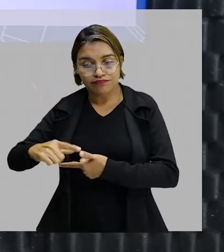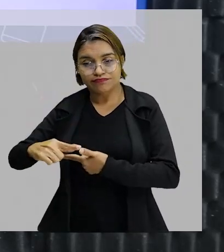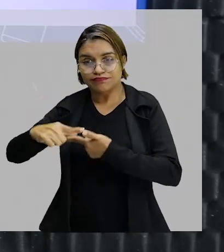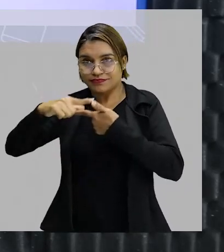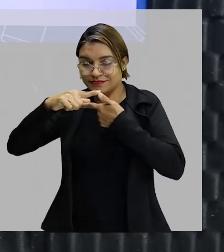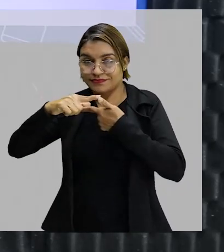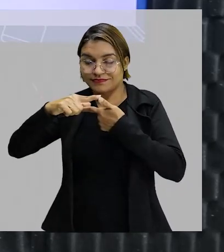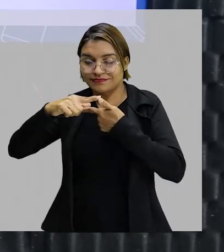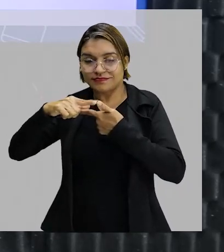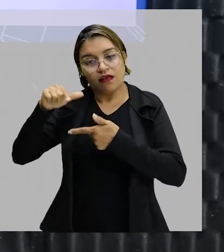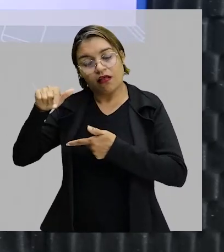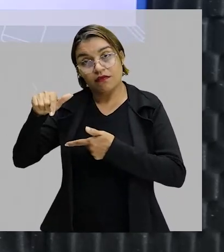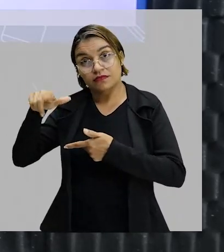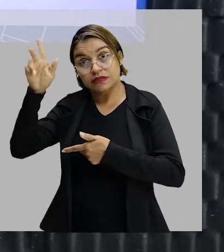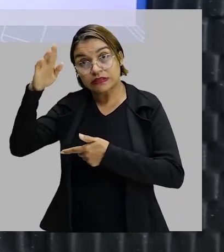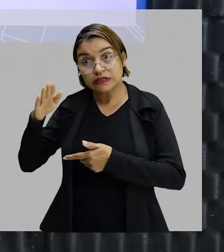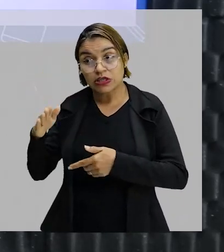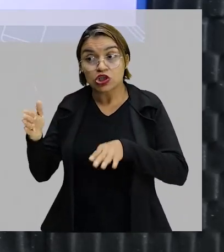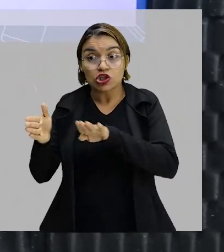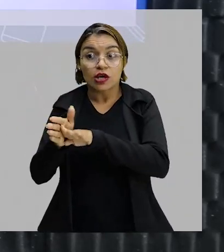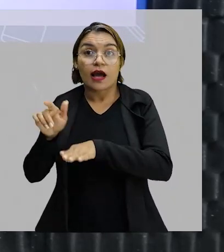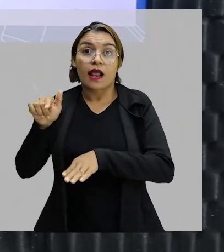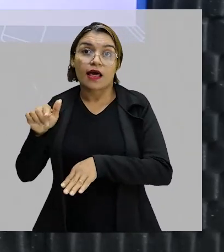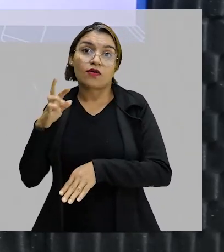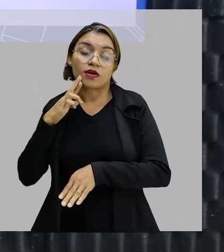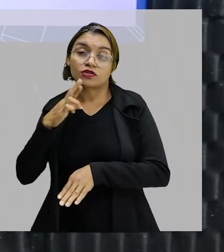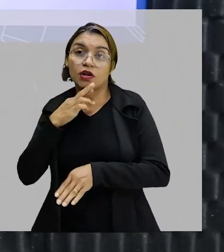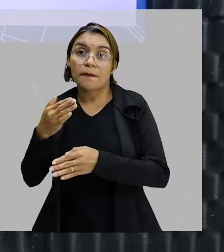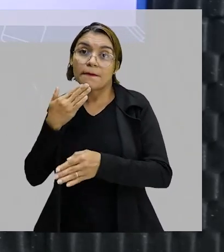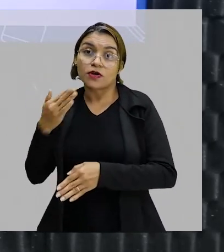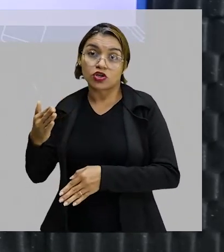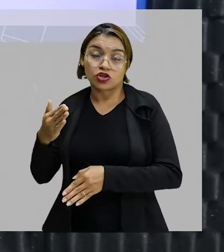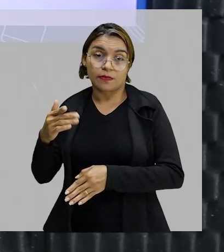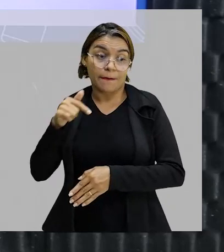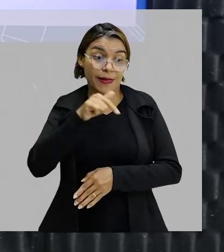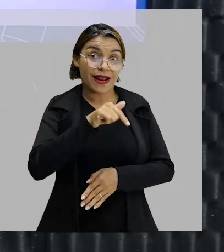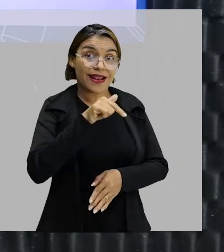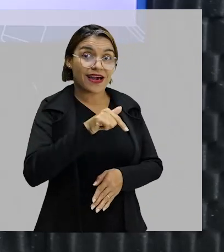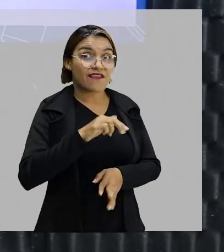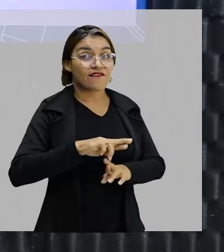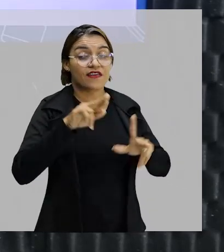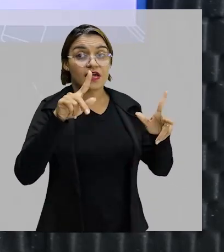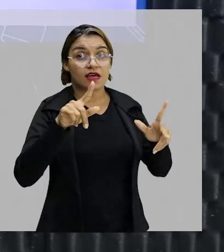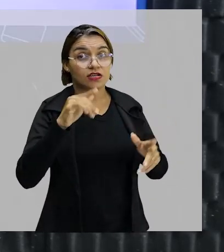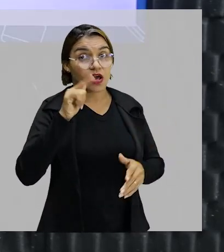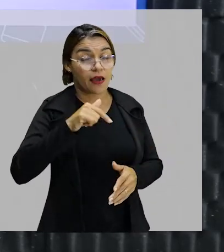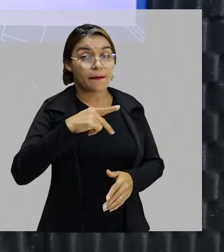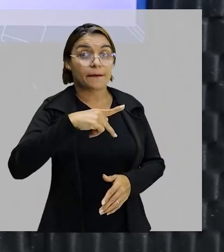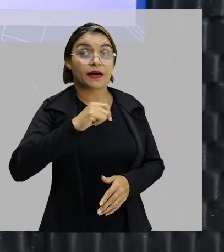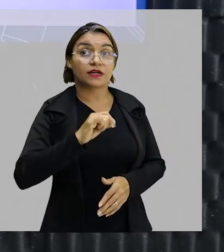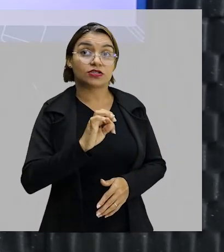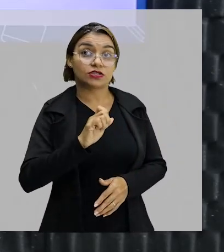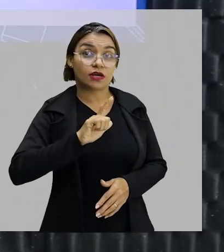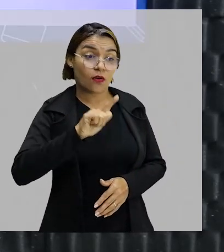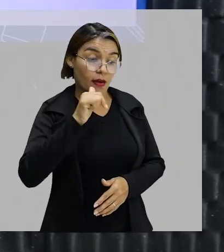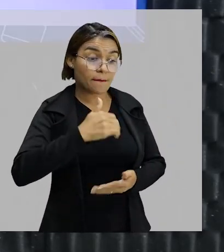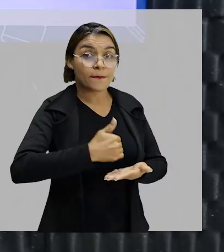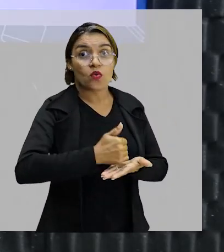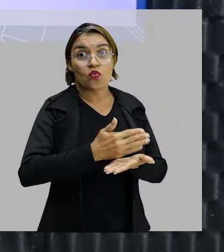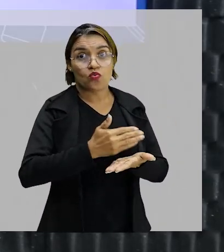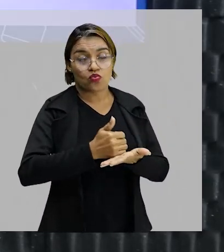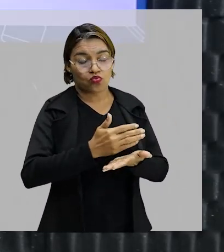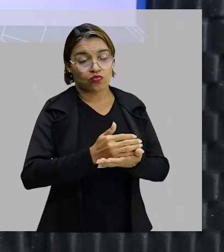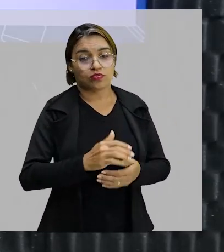você chegar lá na Espanha pedindo um pastel, querendo comer um pastel, uma coisa salgadinha daqui, você não vai conseguir, tá certo?